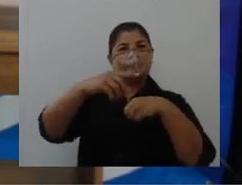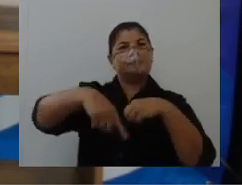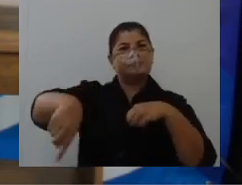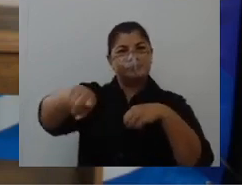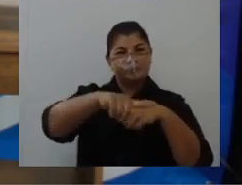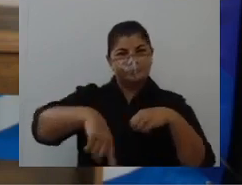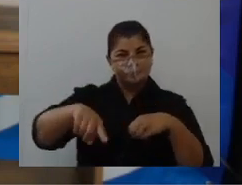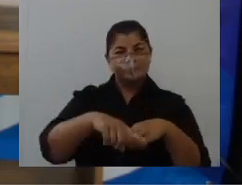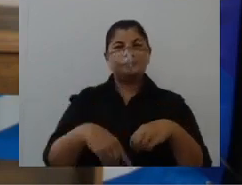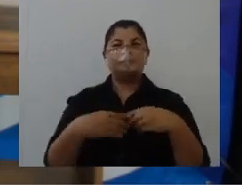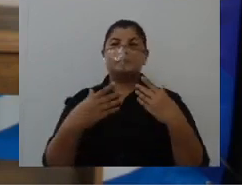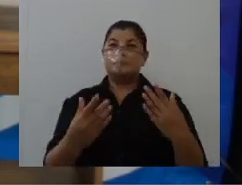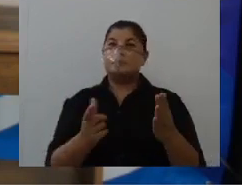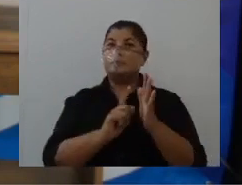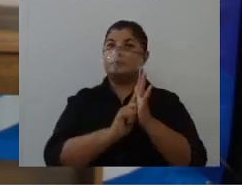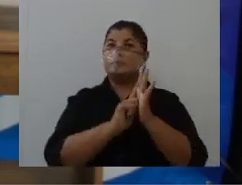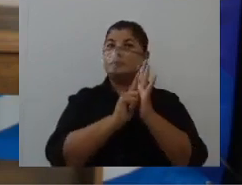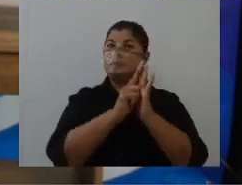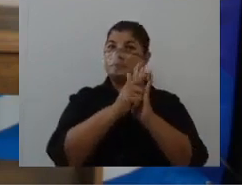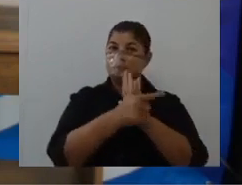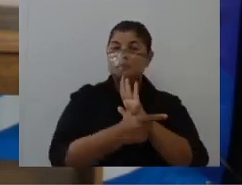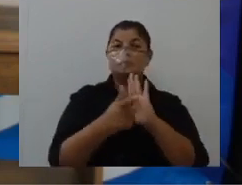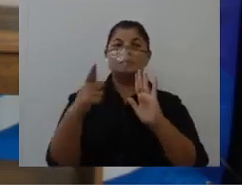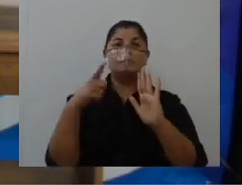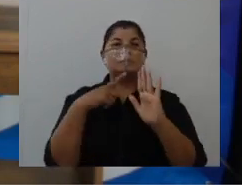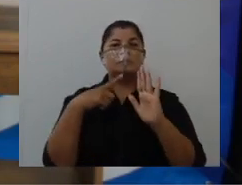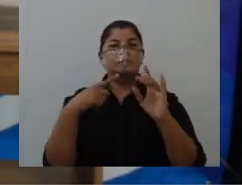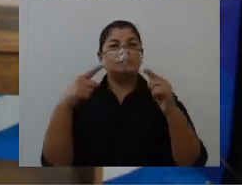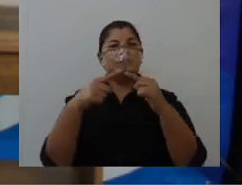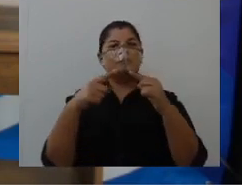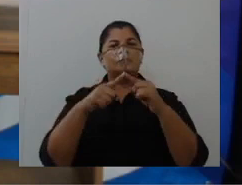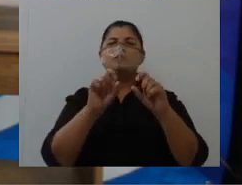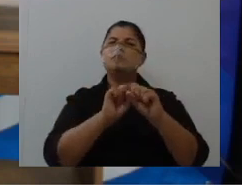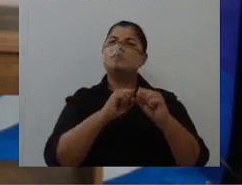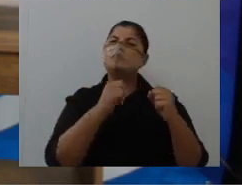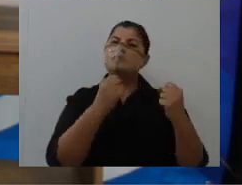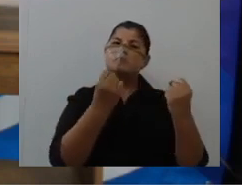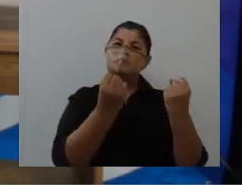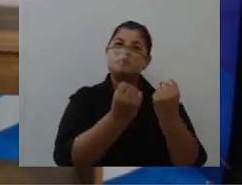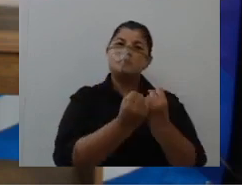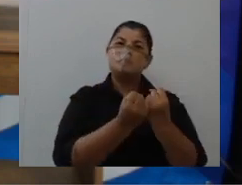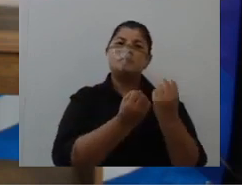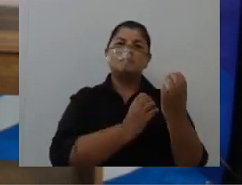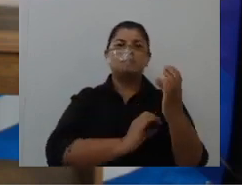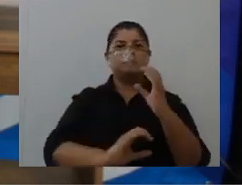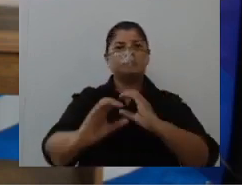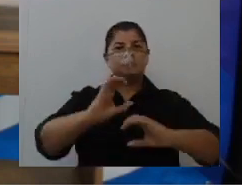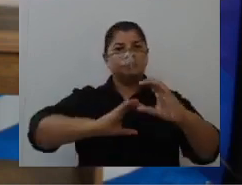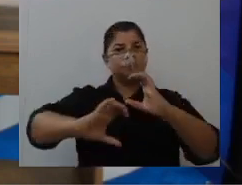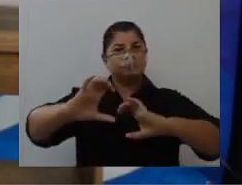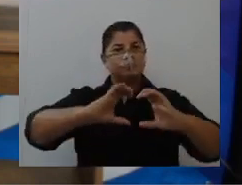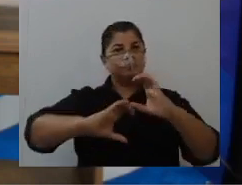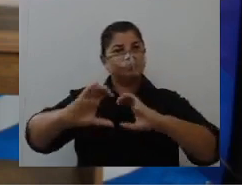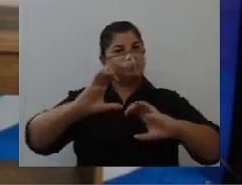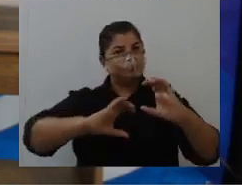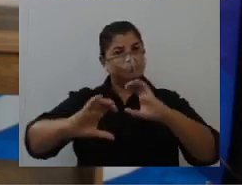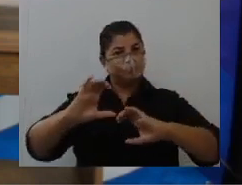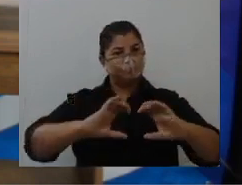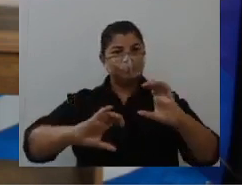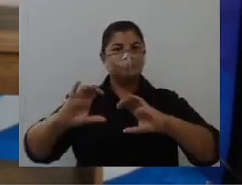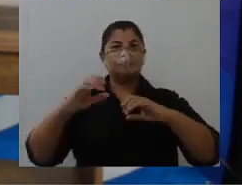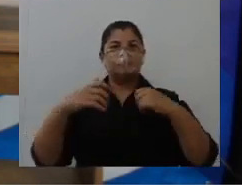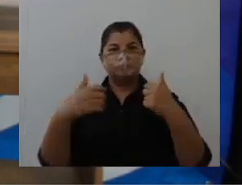esses gêneros fazem parte da esfera social, né, da ideia de comunicação, sobretudo